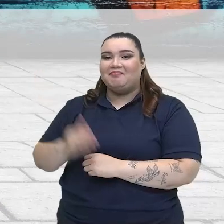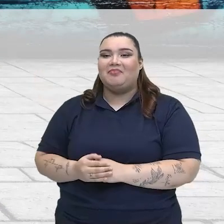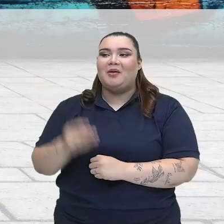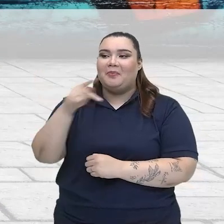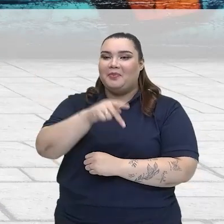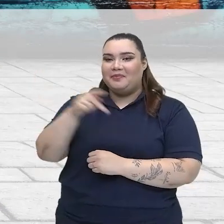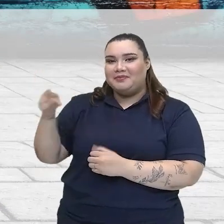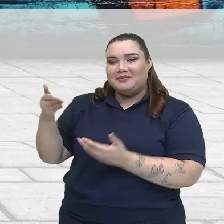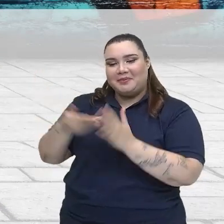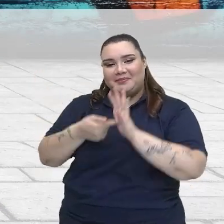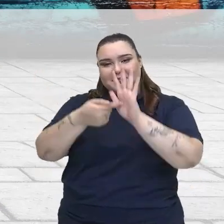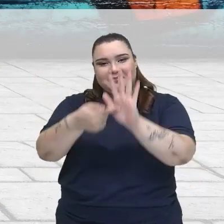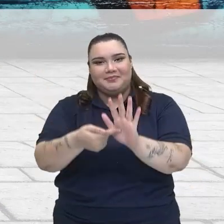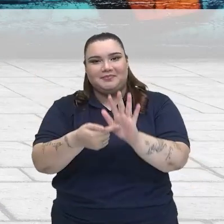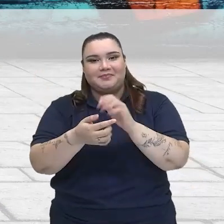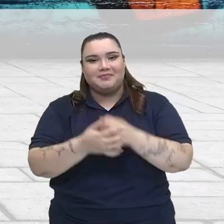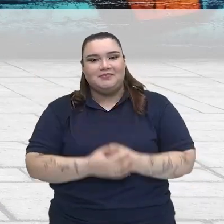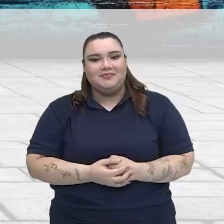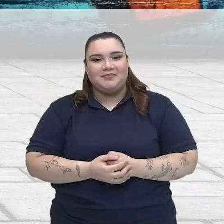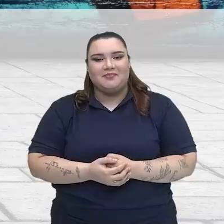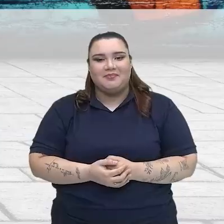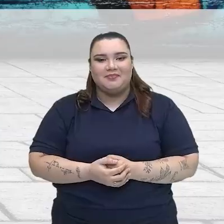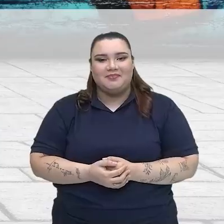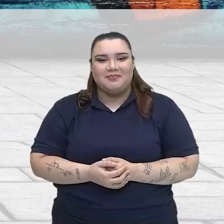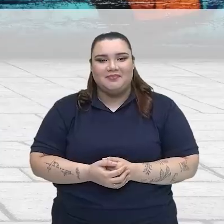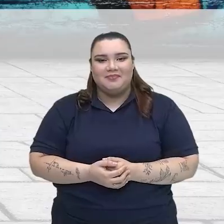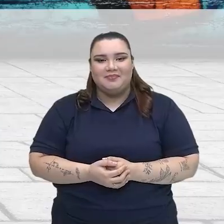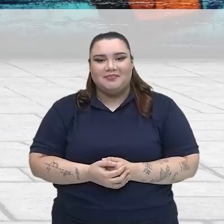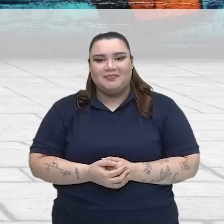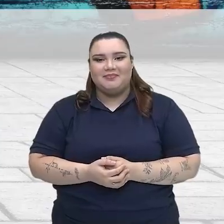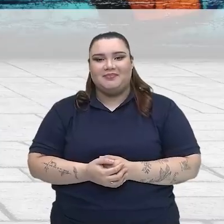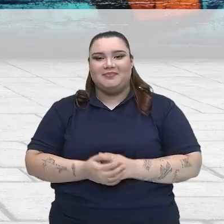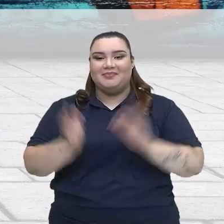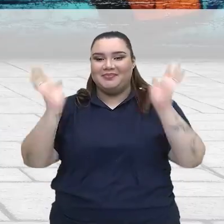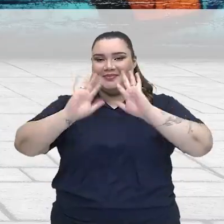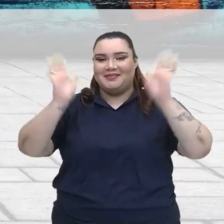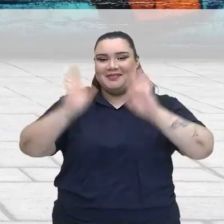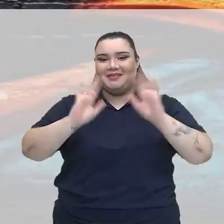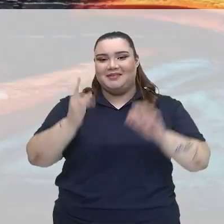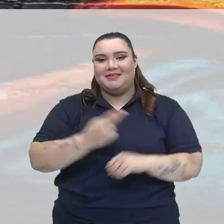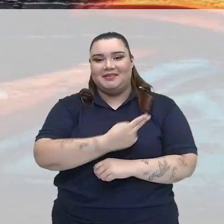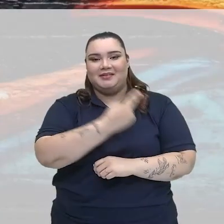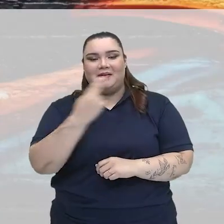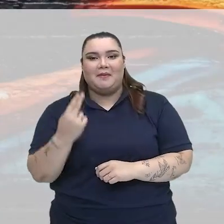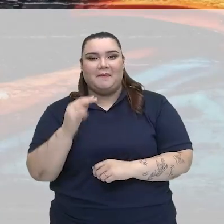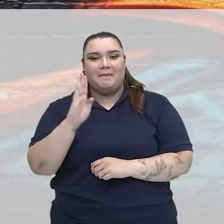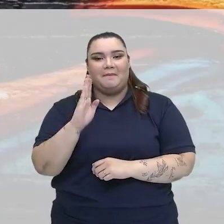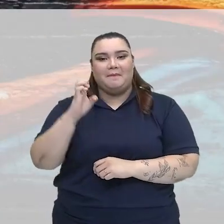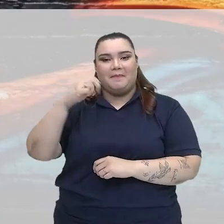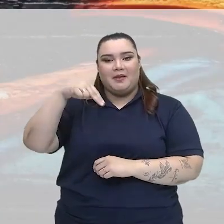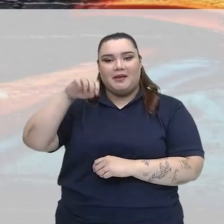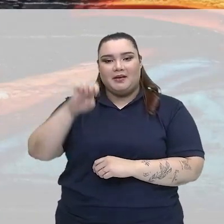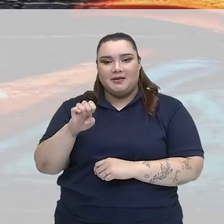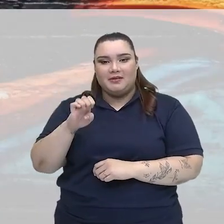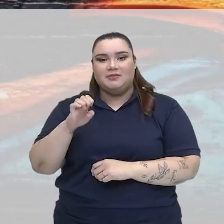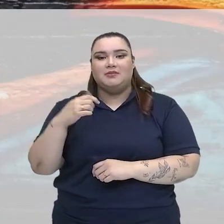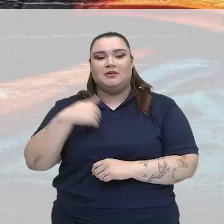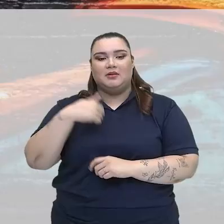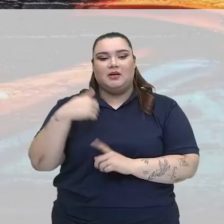Muito bem, então, professor, se apresente aqui para os nossos alunos, pode falar. Olá, me chamo Benny